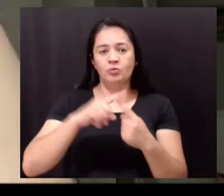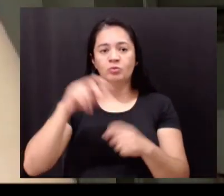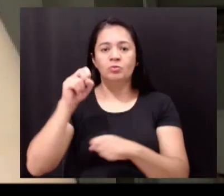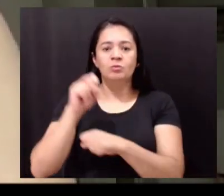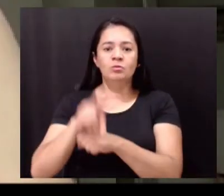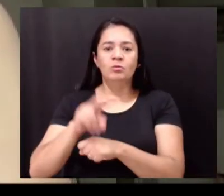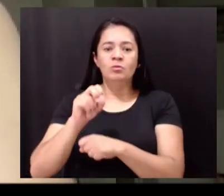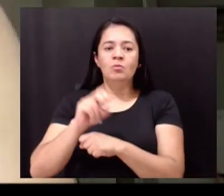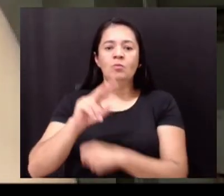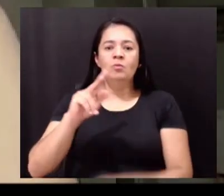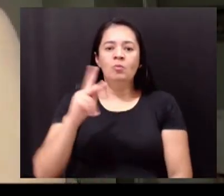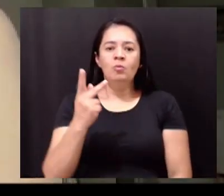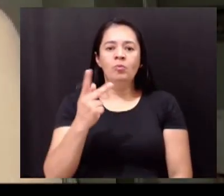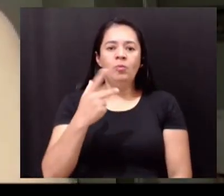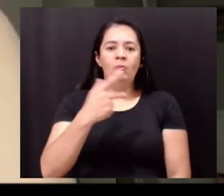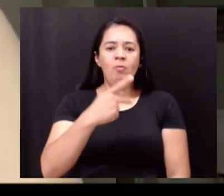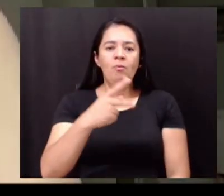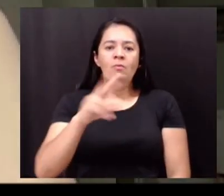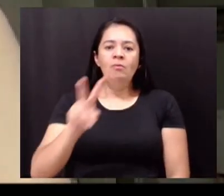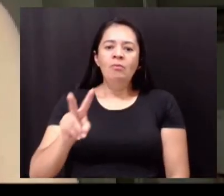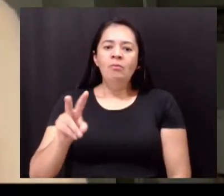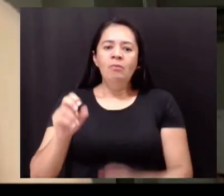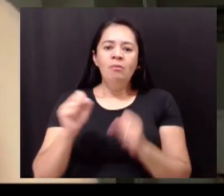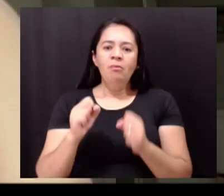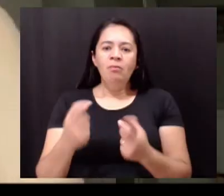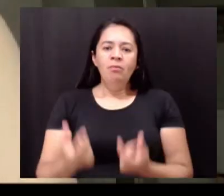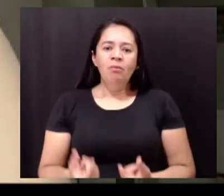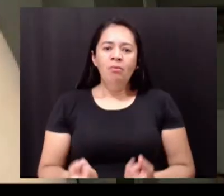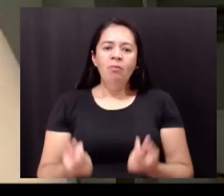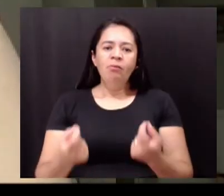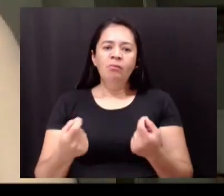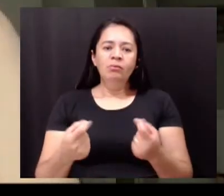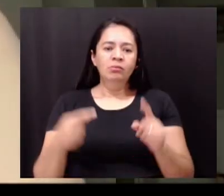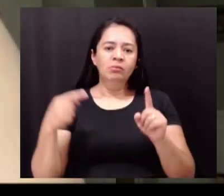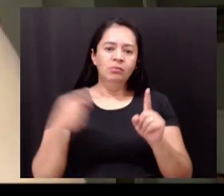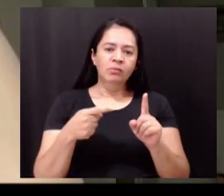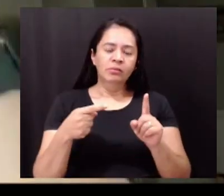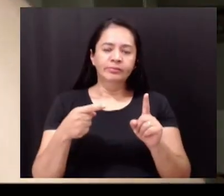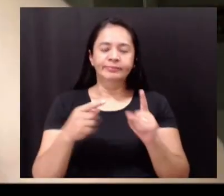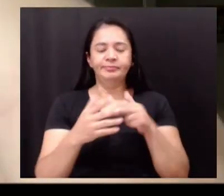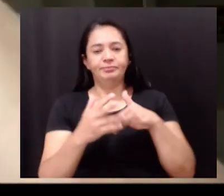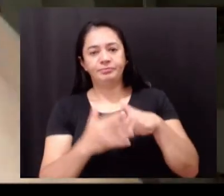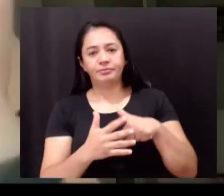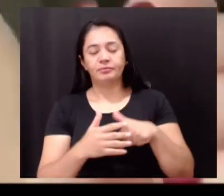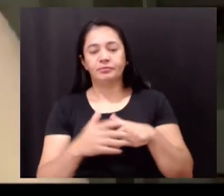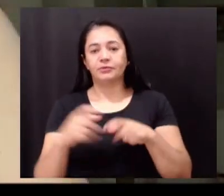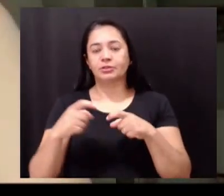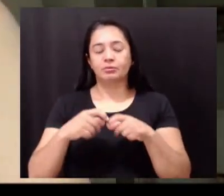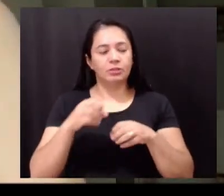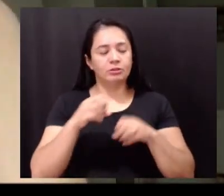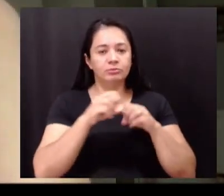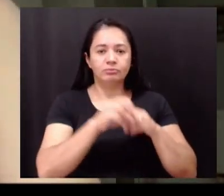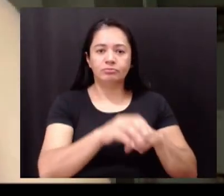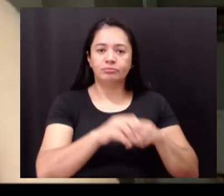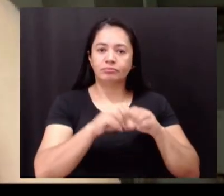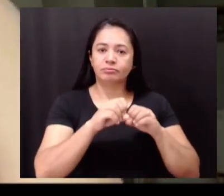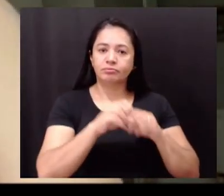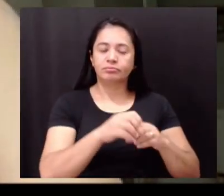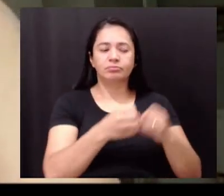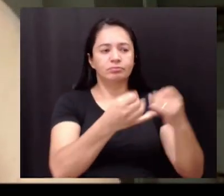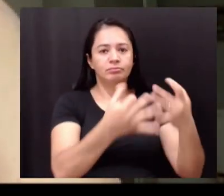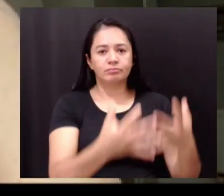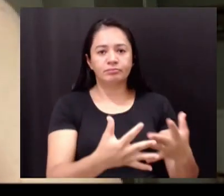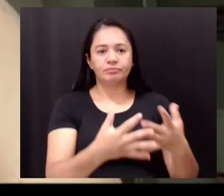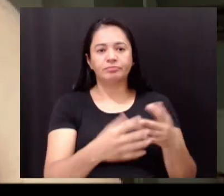um câncer, essa paciente ela vai receber orientação do seu ginecologista ou do médico que está atendendo ela a fazer um acompanhamento